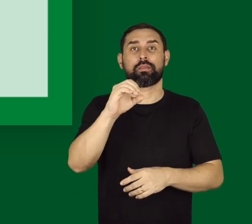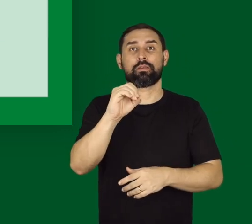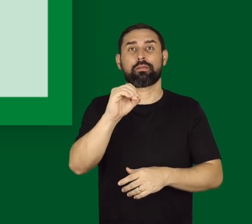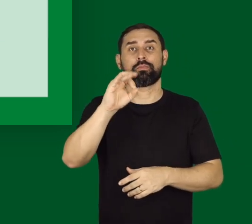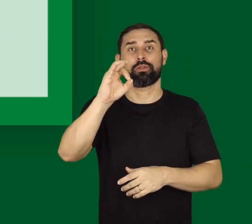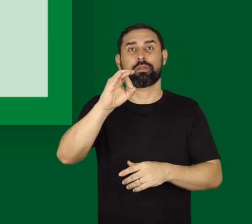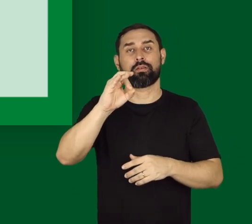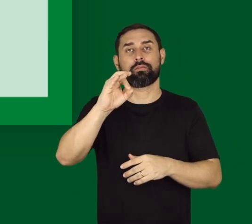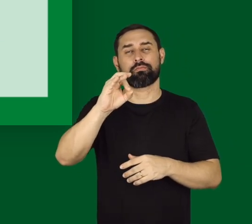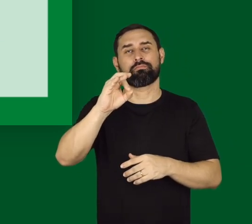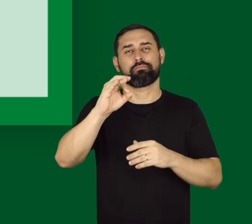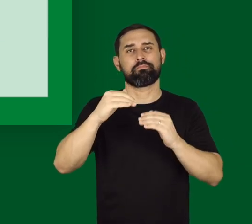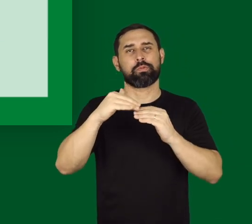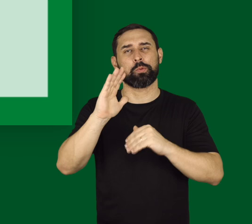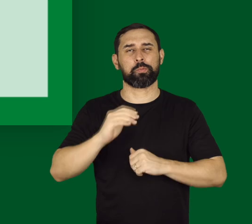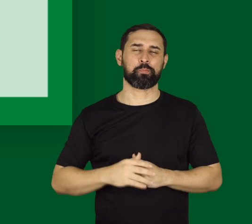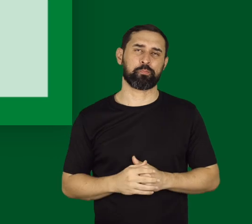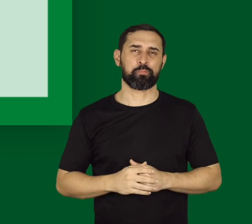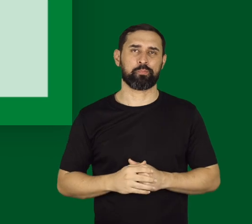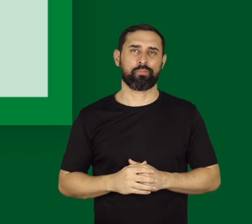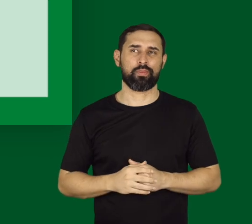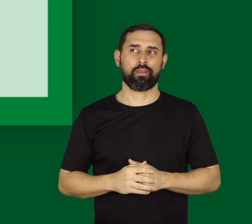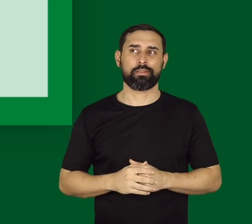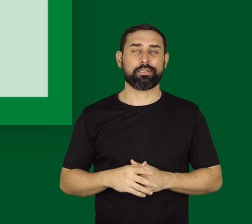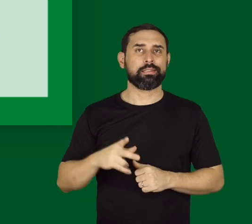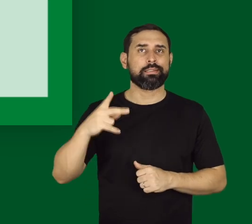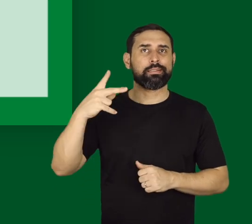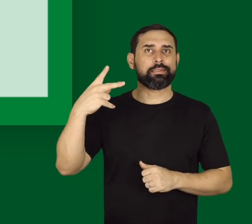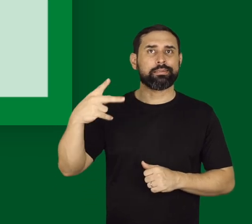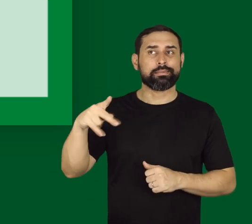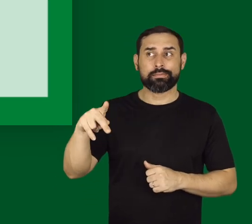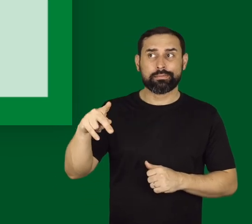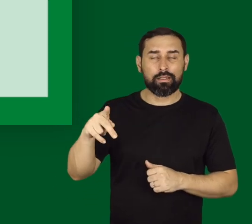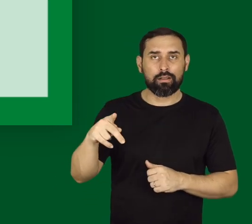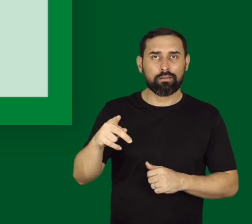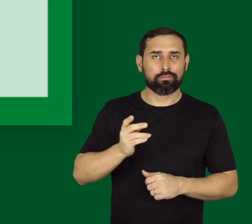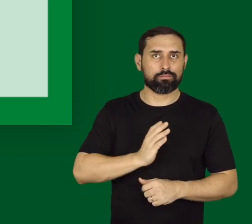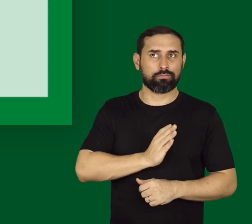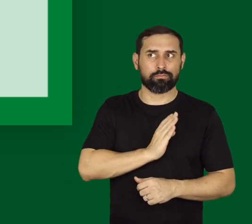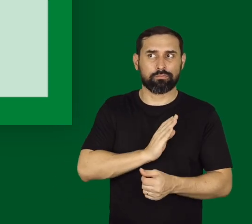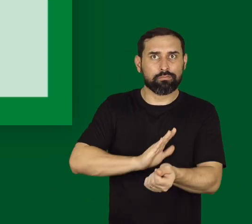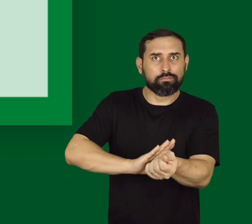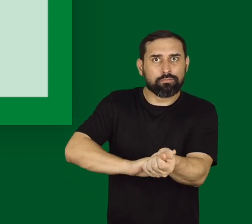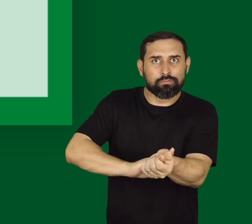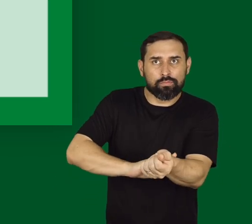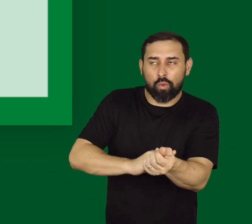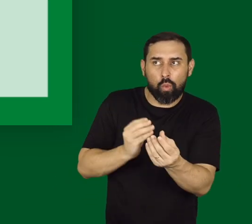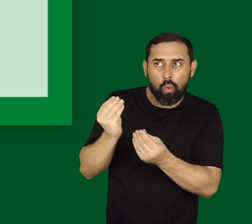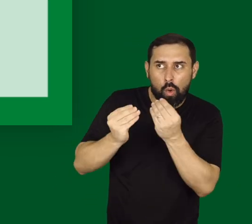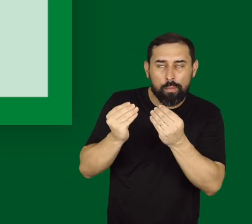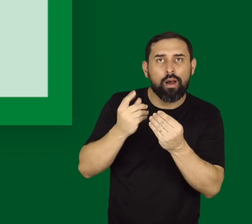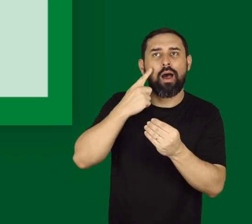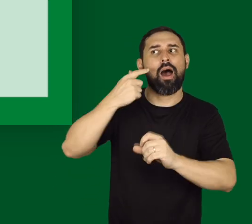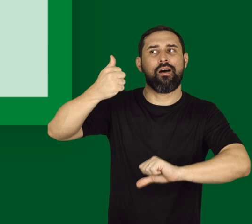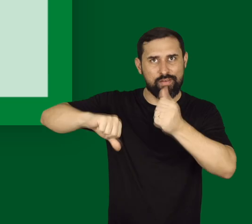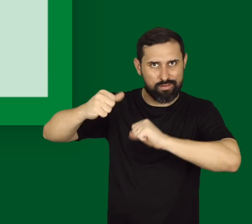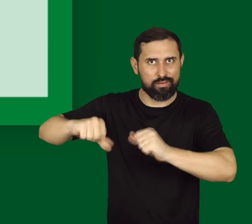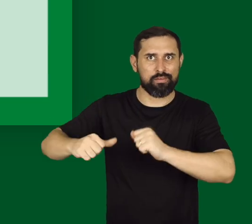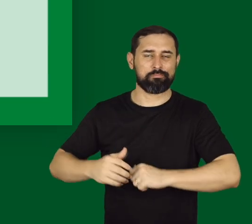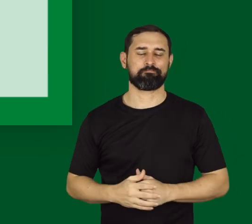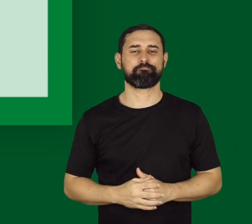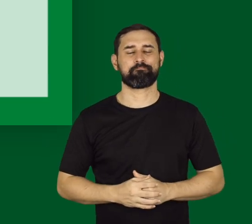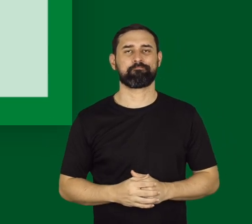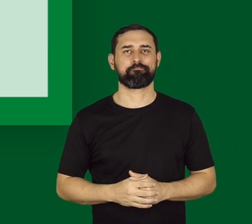é que esteja igual ou maior que 70%. O índice cardíaco é uma coisa que geralmente no pronto-socorro a gente não faz